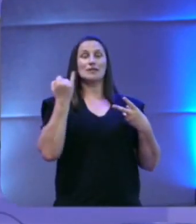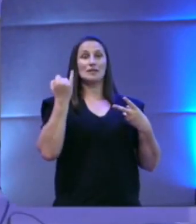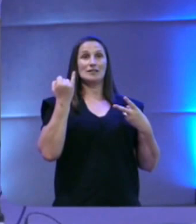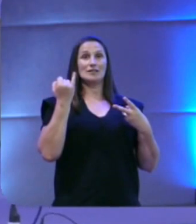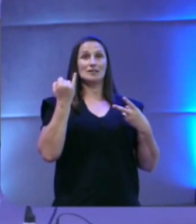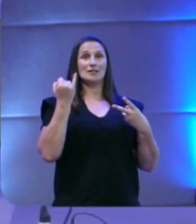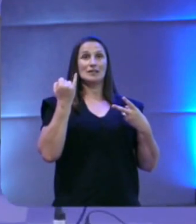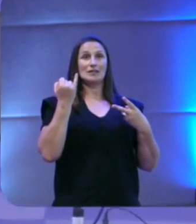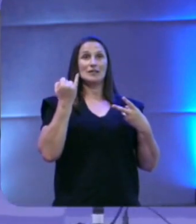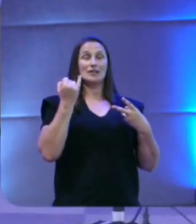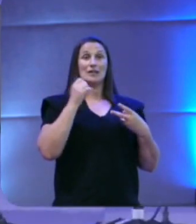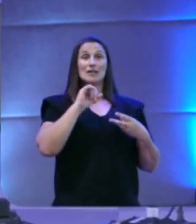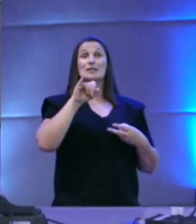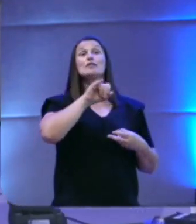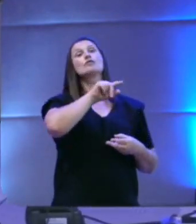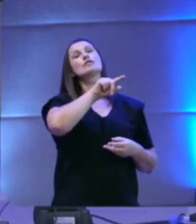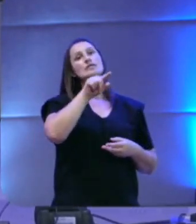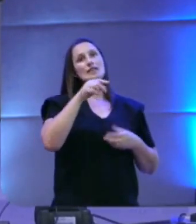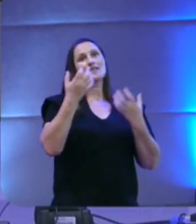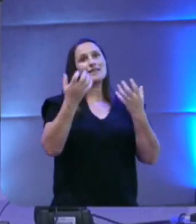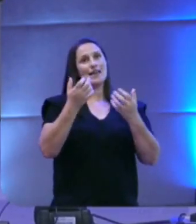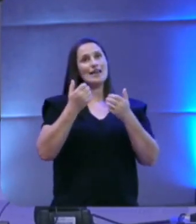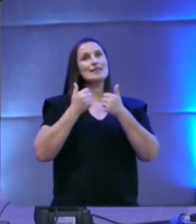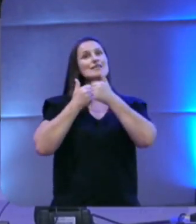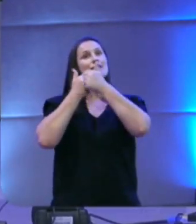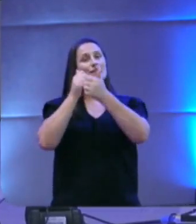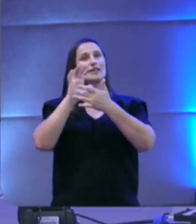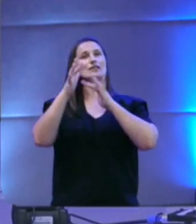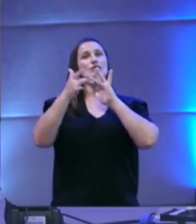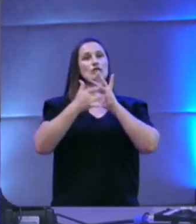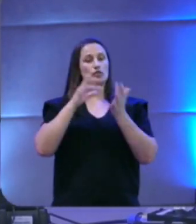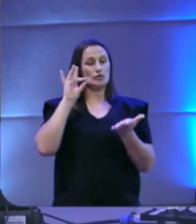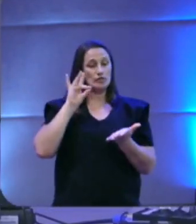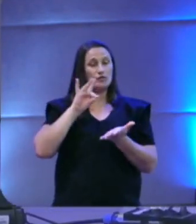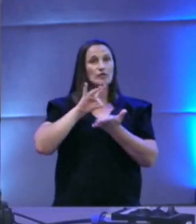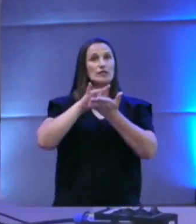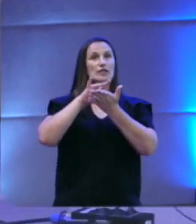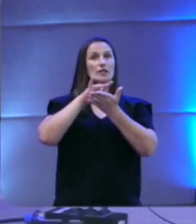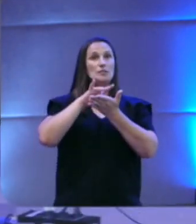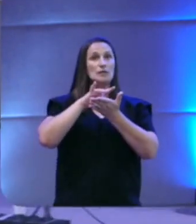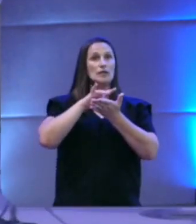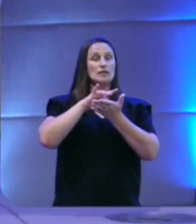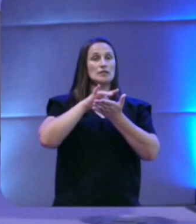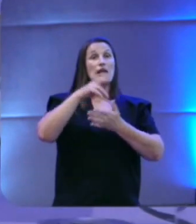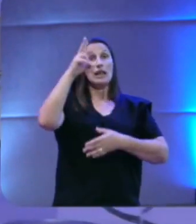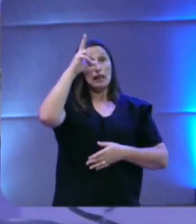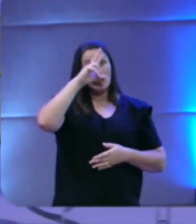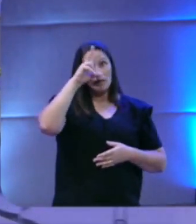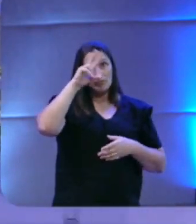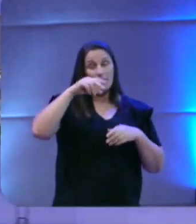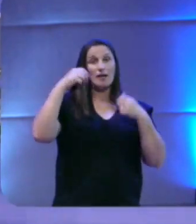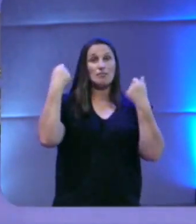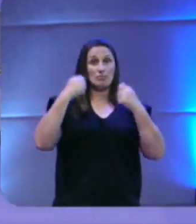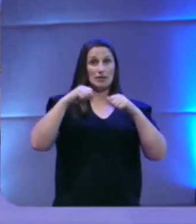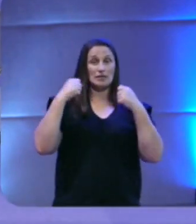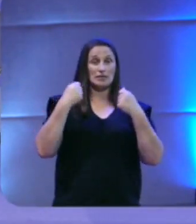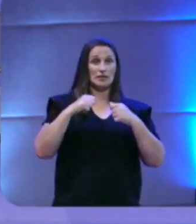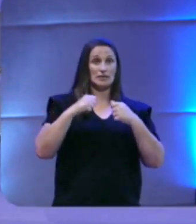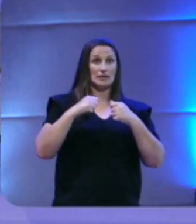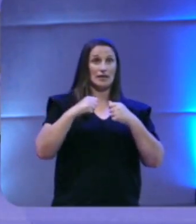está considerando seguir a Jesus em 2020, você precisa lembrar e ter na sua mente que é preciso negar-se a si